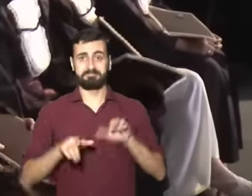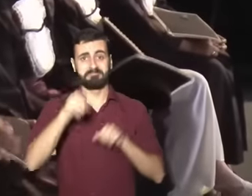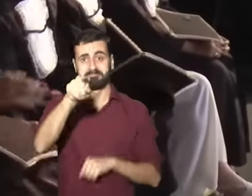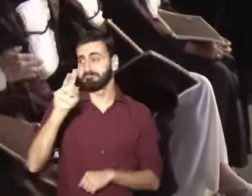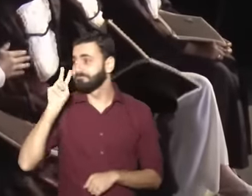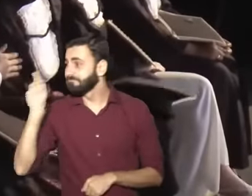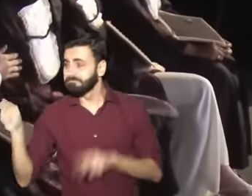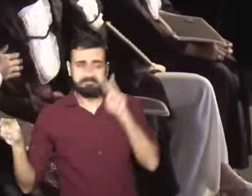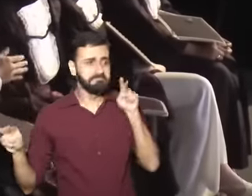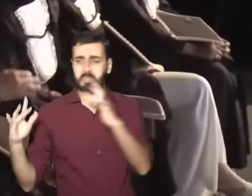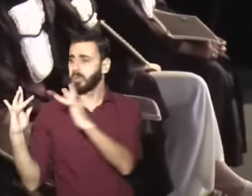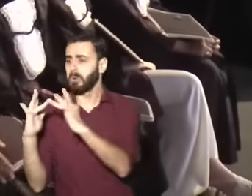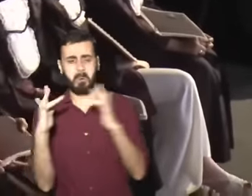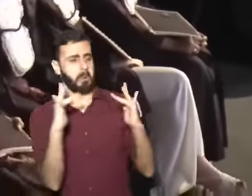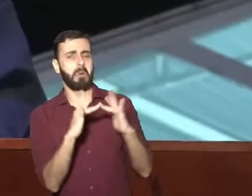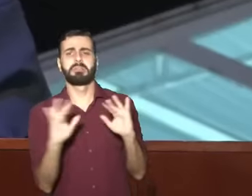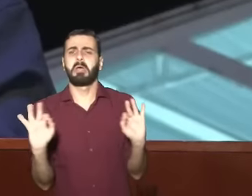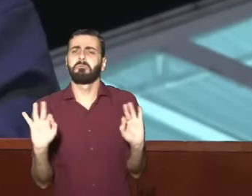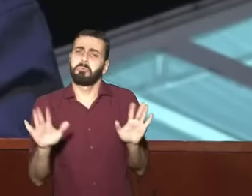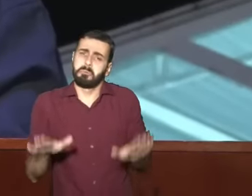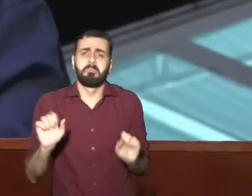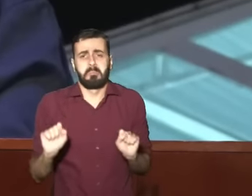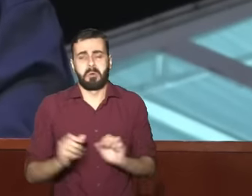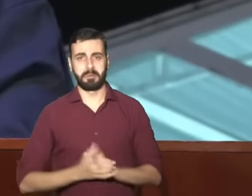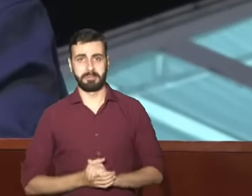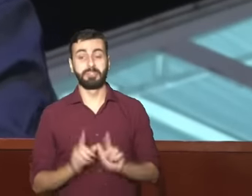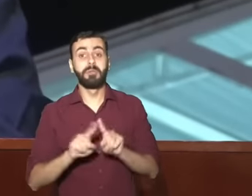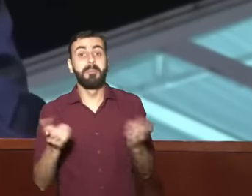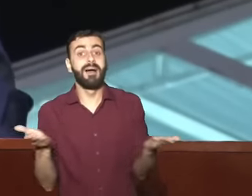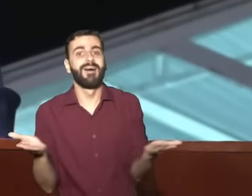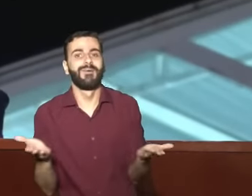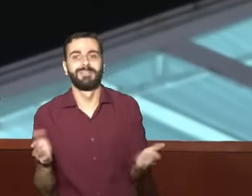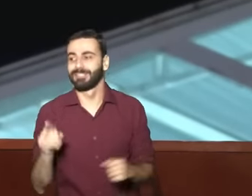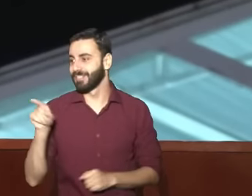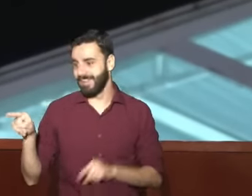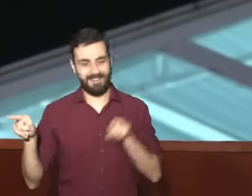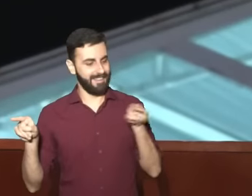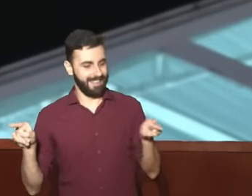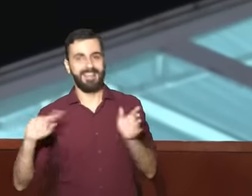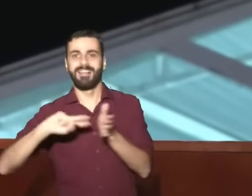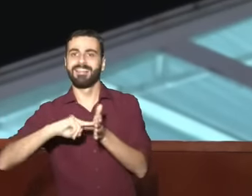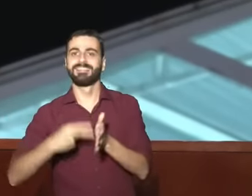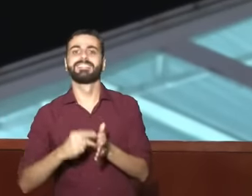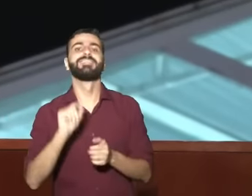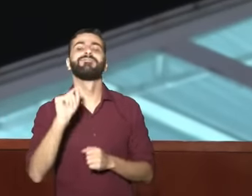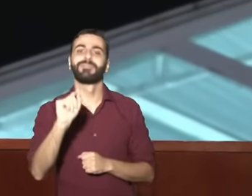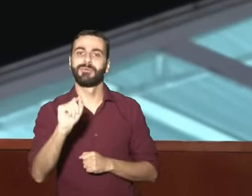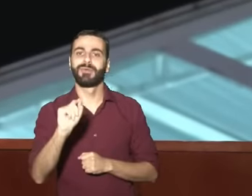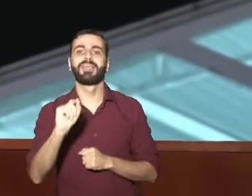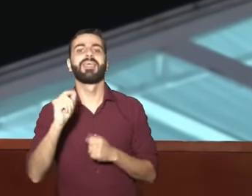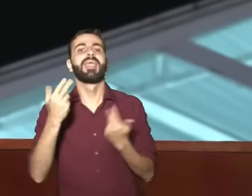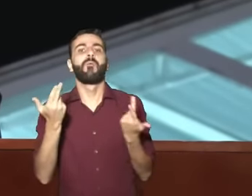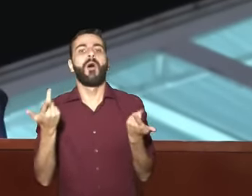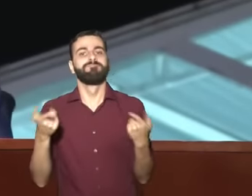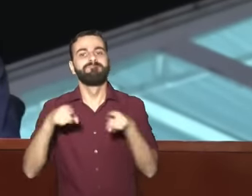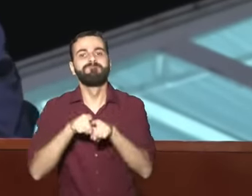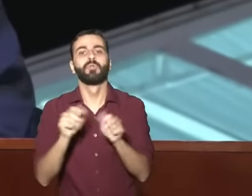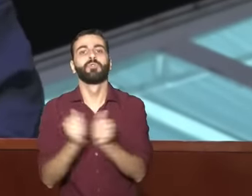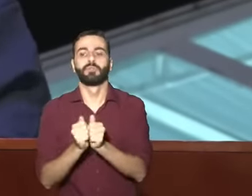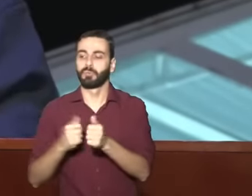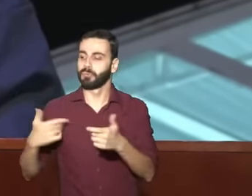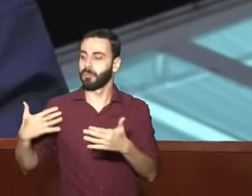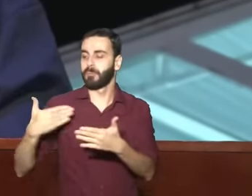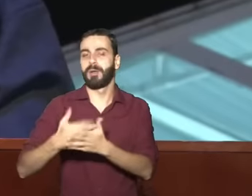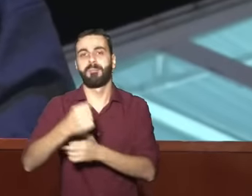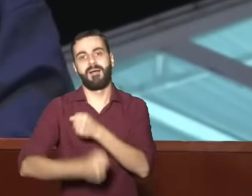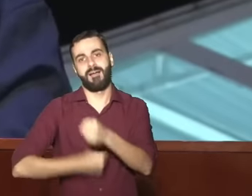Talvez você não tenha muito contato com essa pessoa, mas hoje ela representa aqueles que caminharam com você